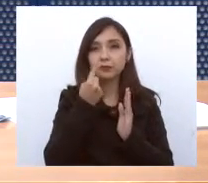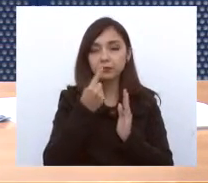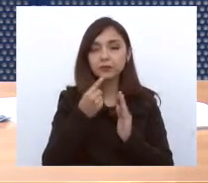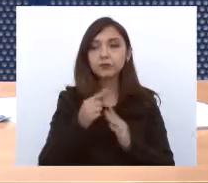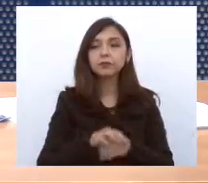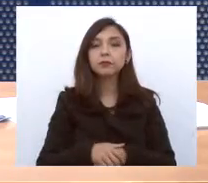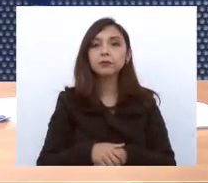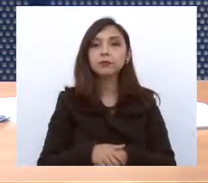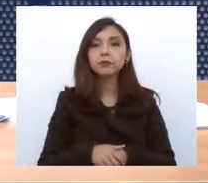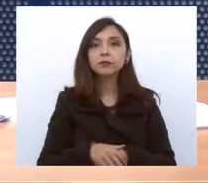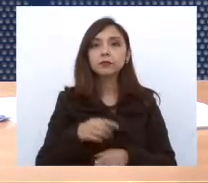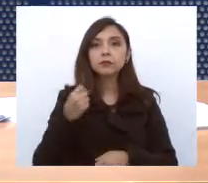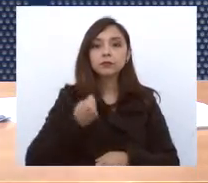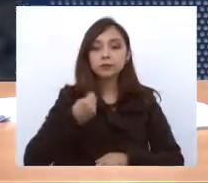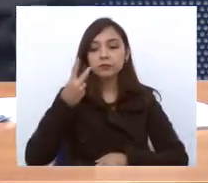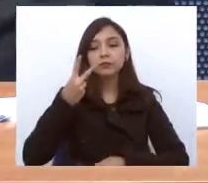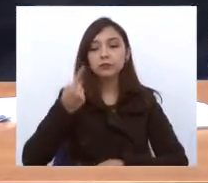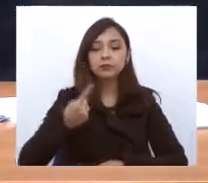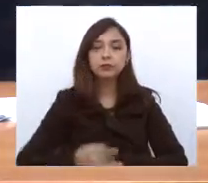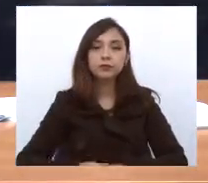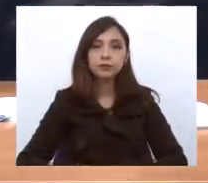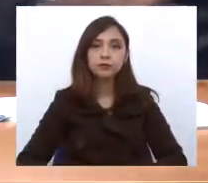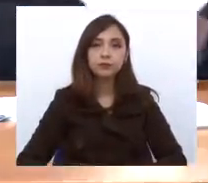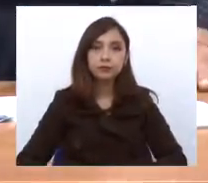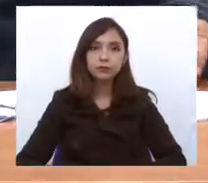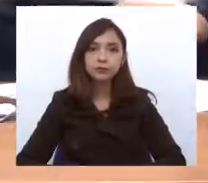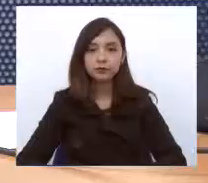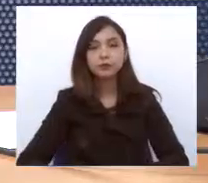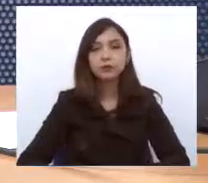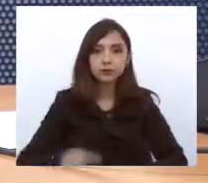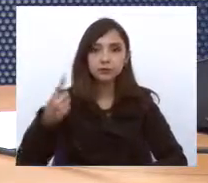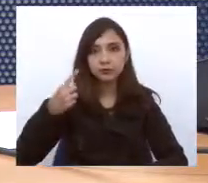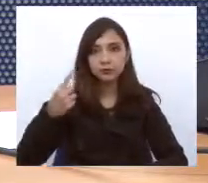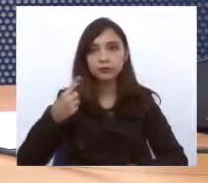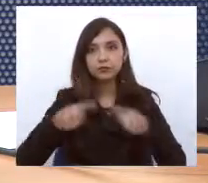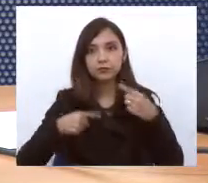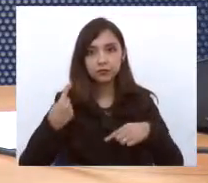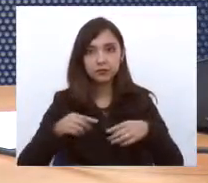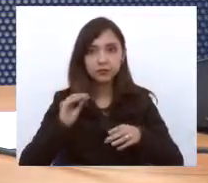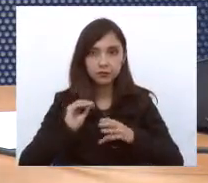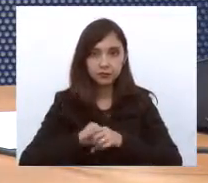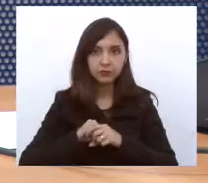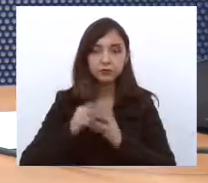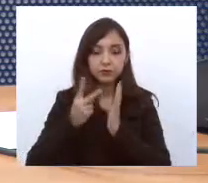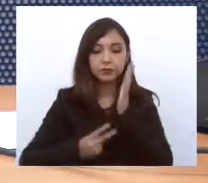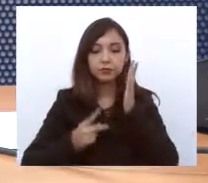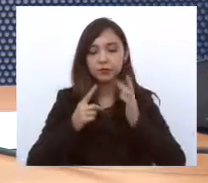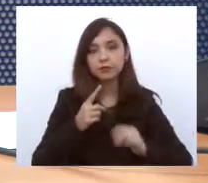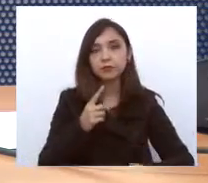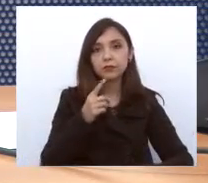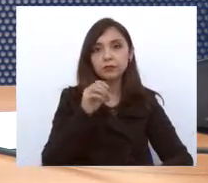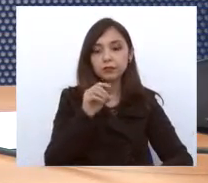Municipal. Item 21, senhor secretário, para a leitura. Primeira discussão e votação do projeto de lei